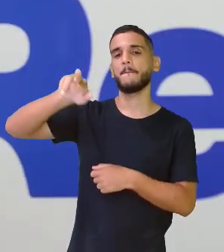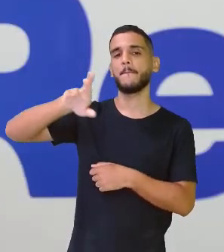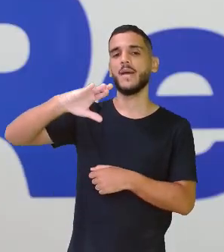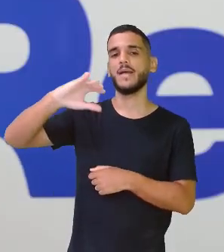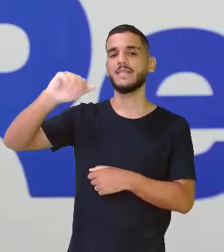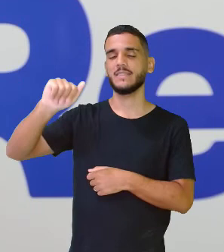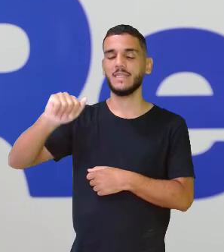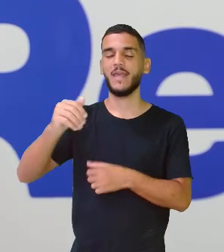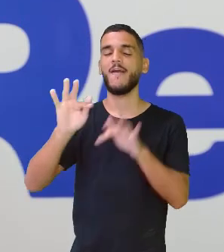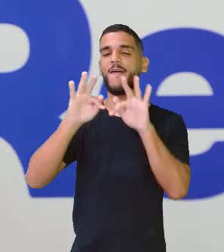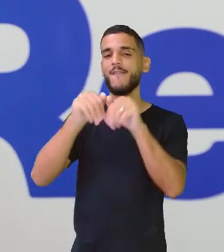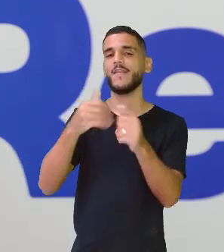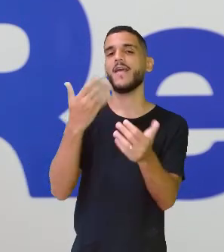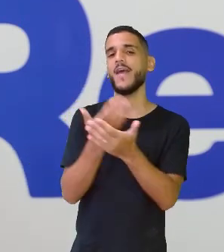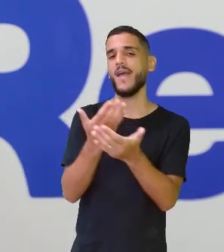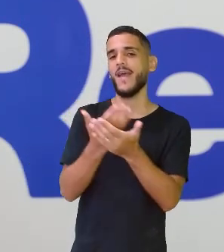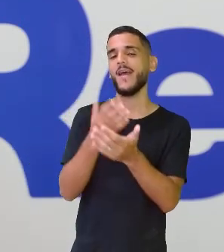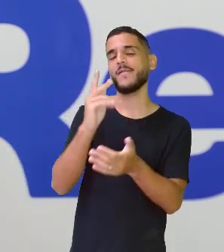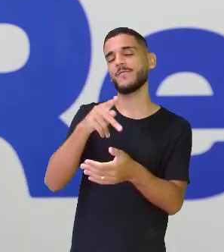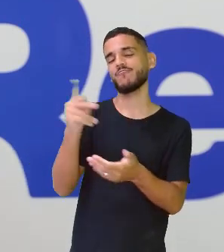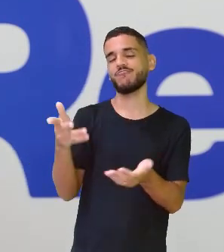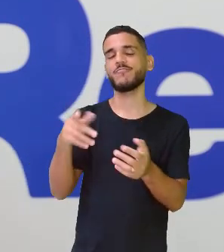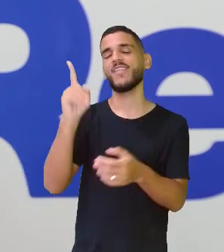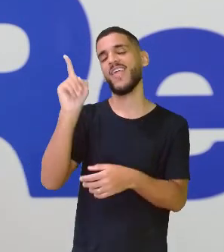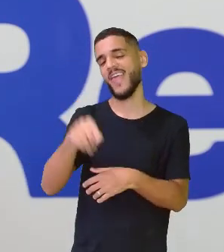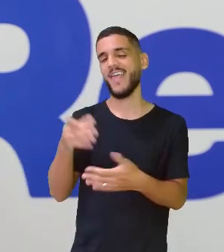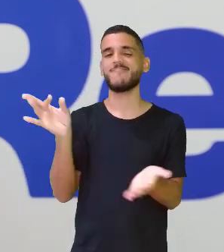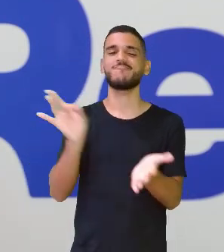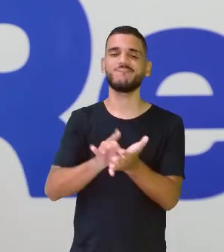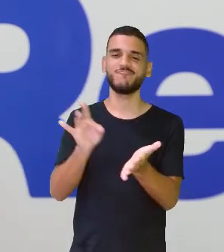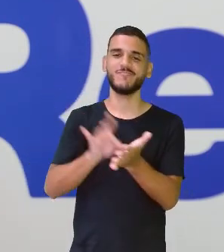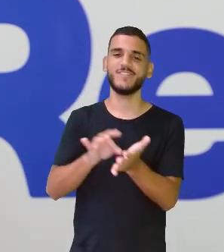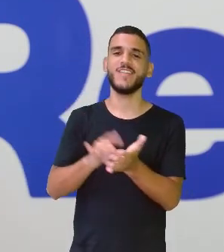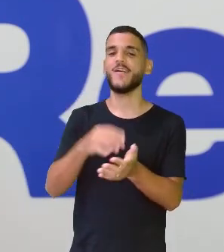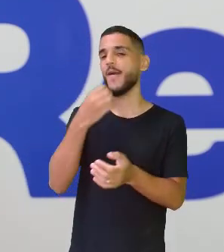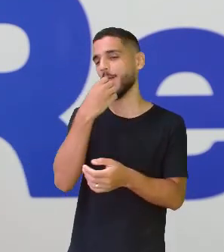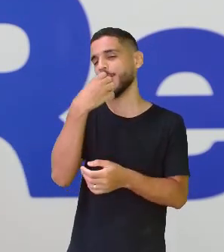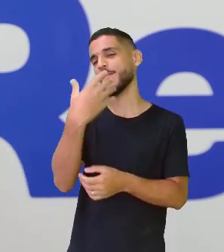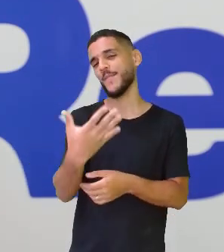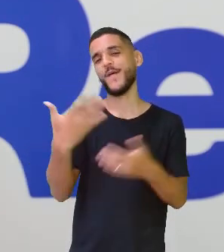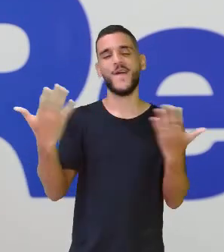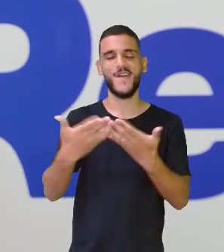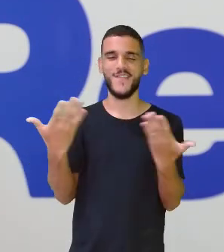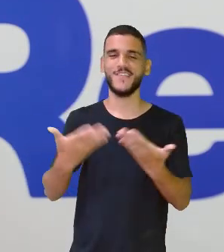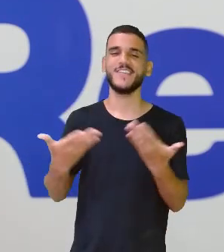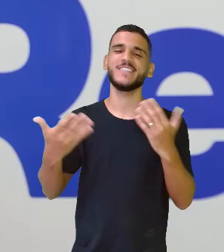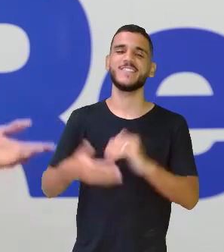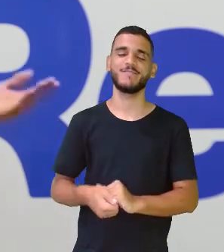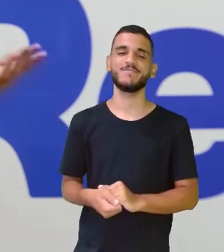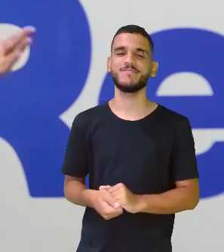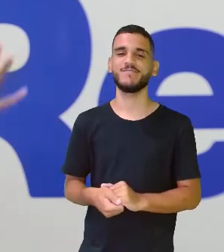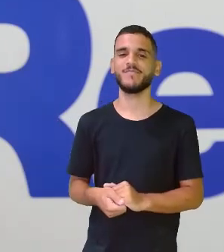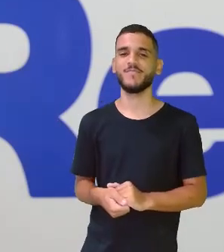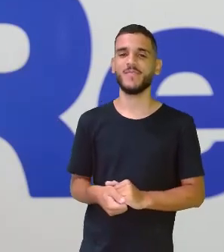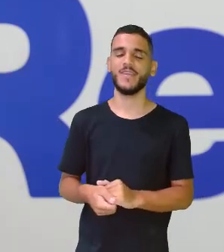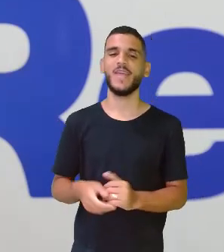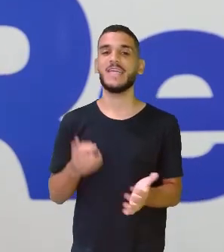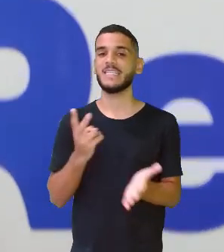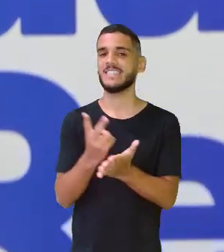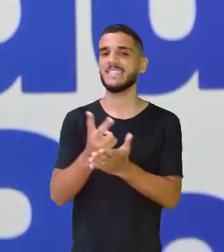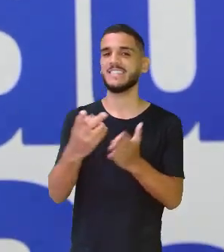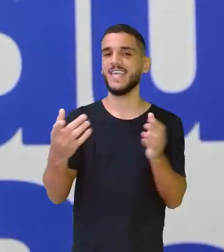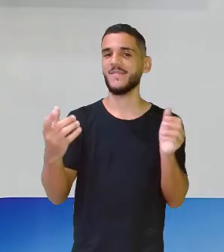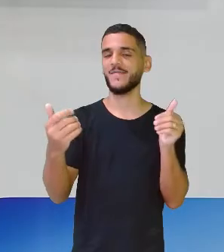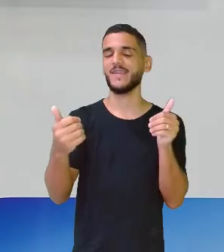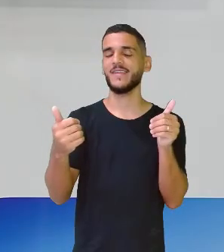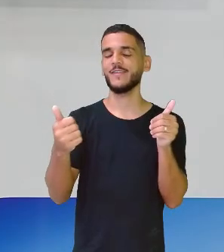ao final de mais uma aula, professora. Pois é, professora Mauricéia, foi muito massa essa aula hoje, viu? Então, fica sempre com a gente, pessoal,